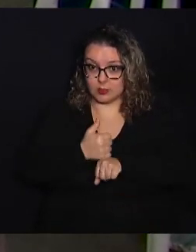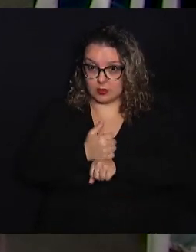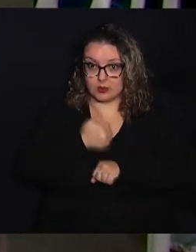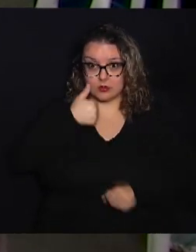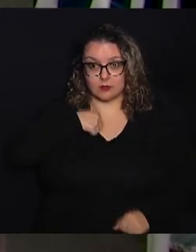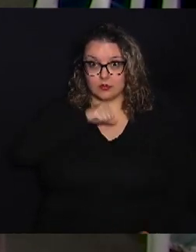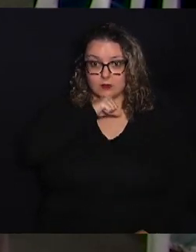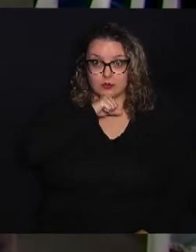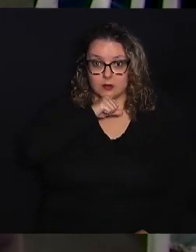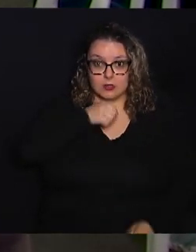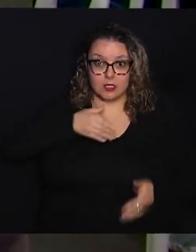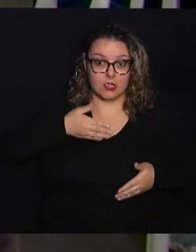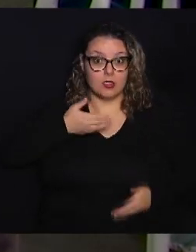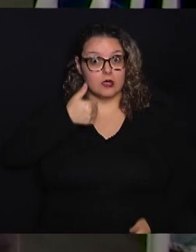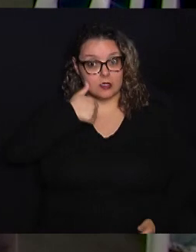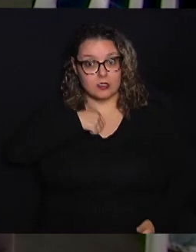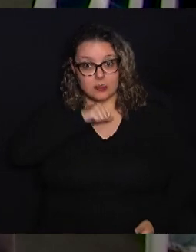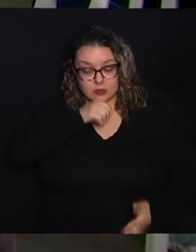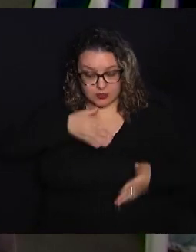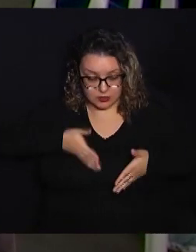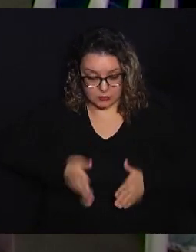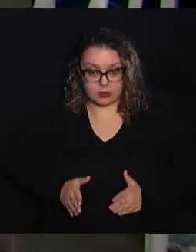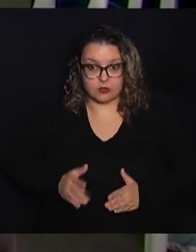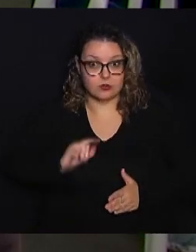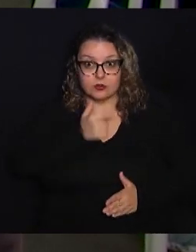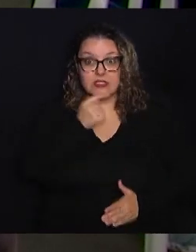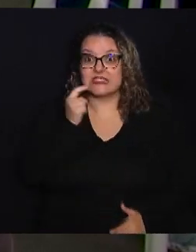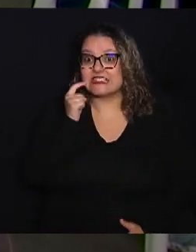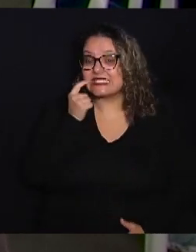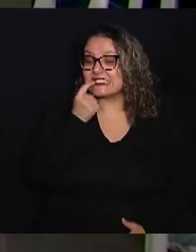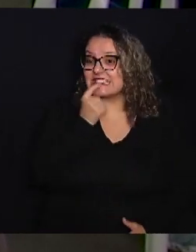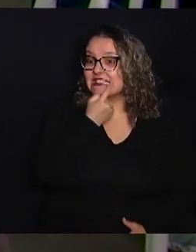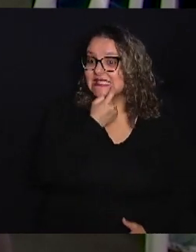PR pras mães o seguinte o nenêm nasce sem dente